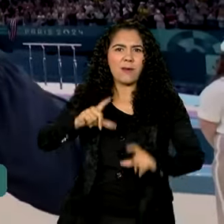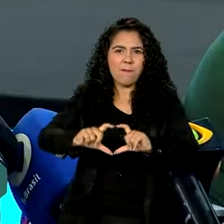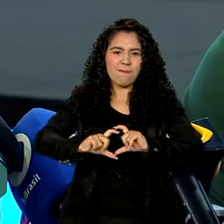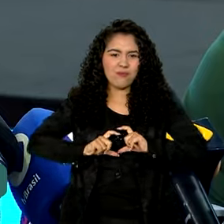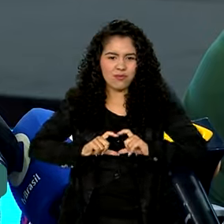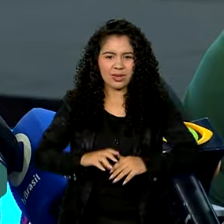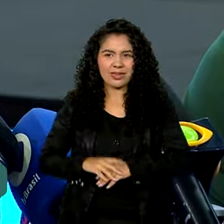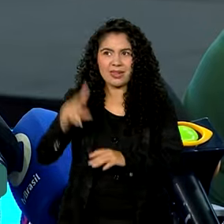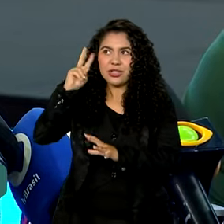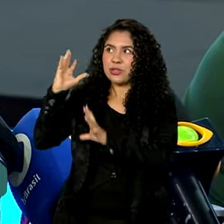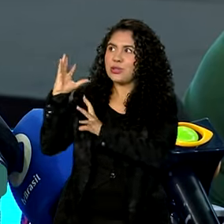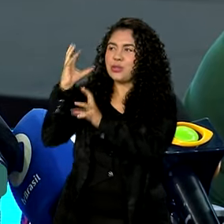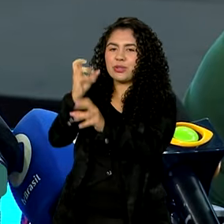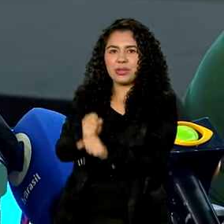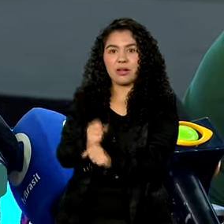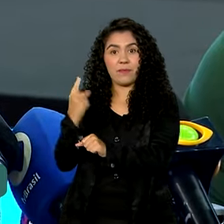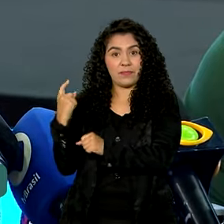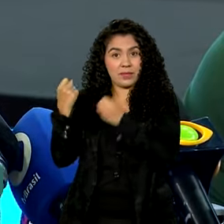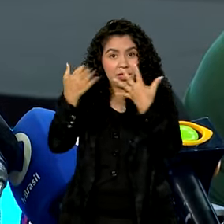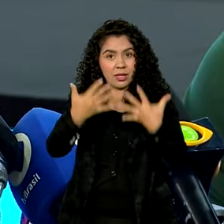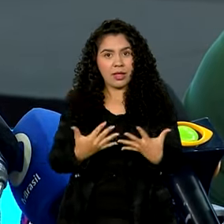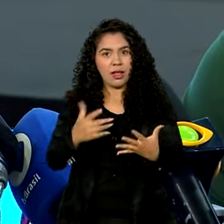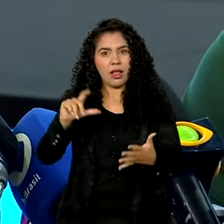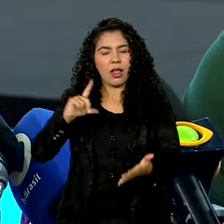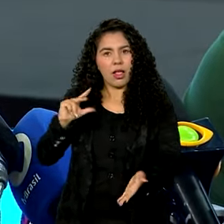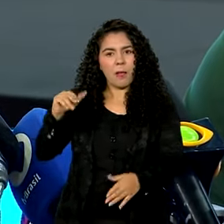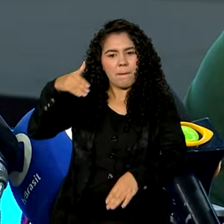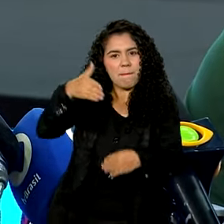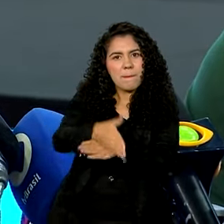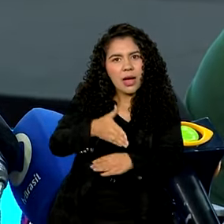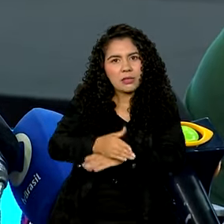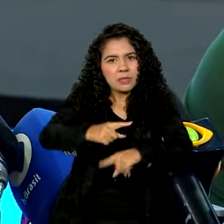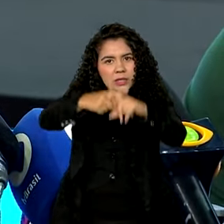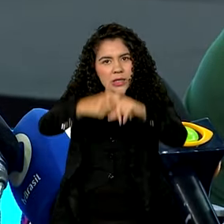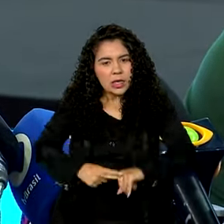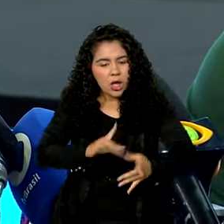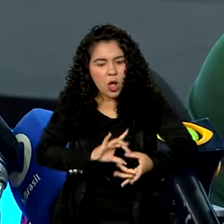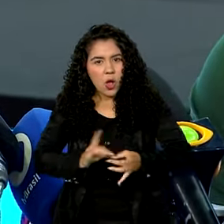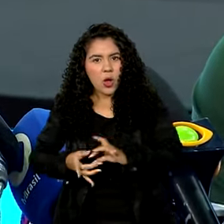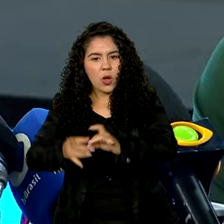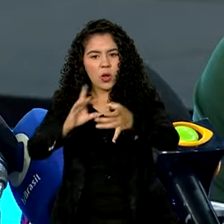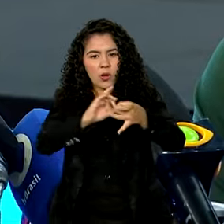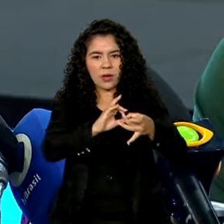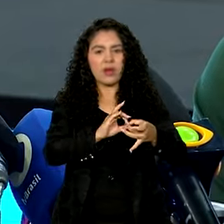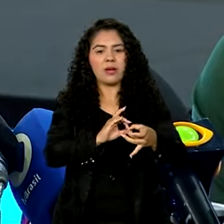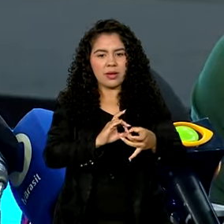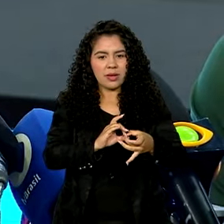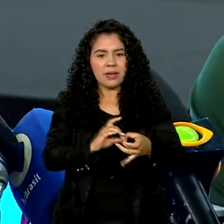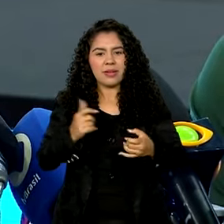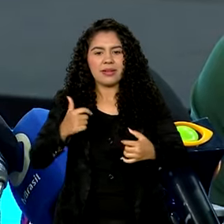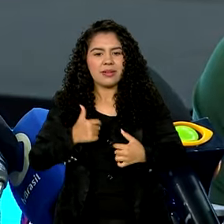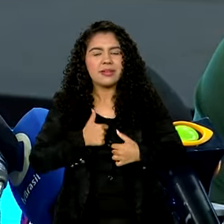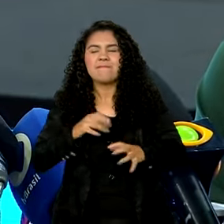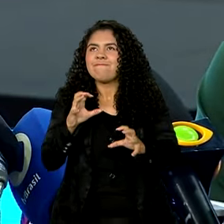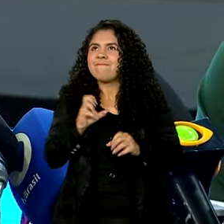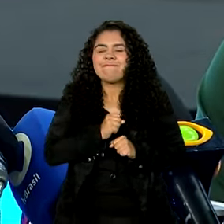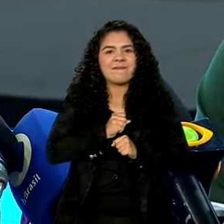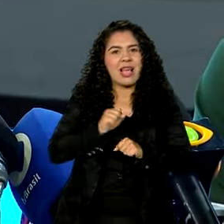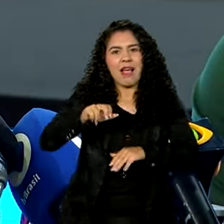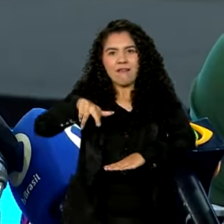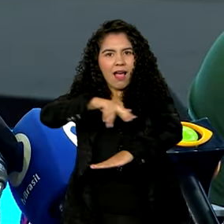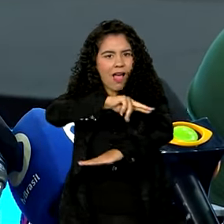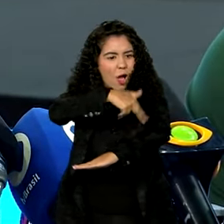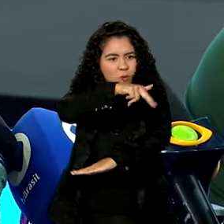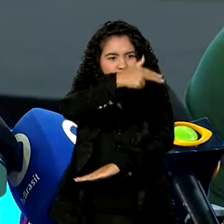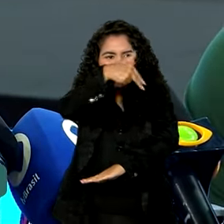tempos. Quando eu chegava numa Olimpíada, tendo a certeza de que eu estava pronta para me apresentar, que eu amava a minha coreografia e que eu estava ali